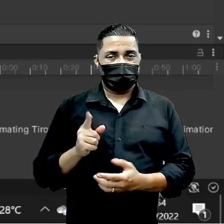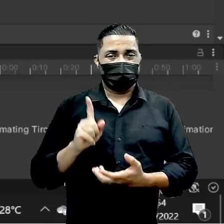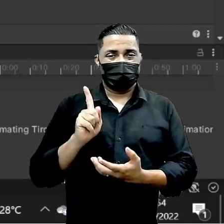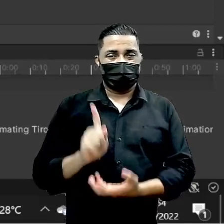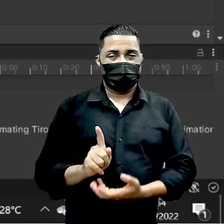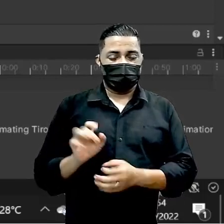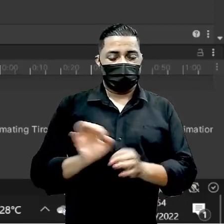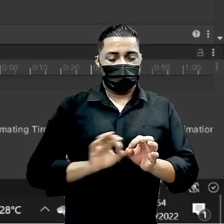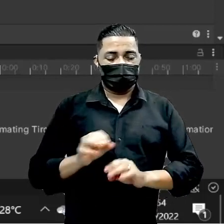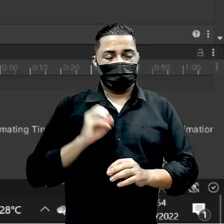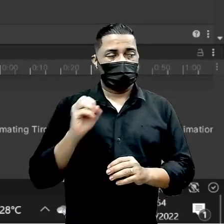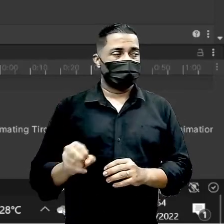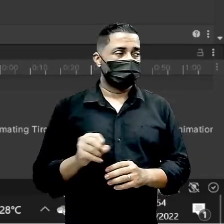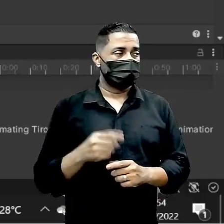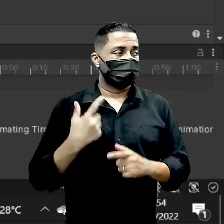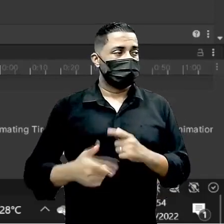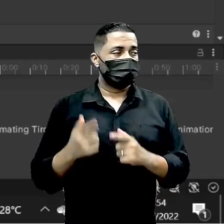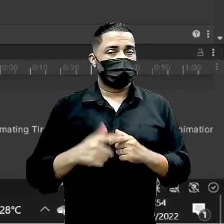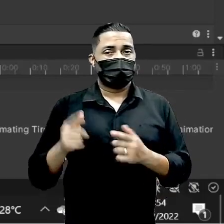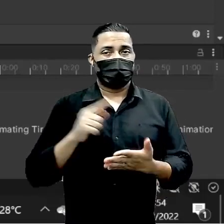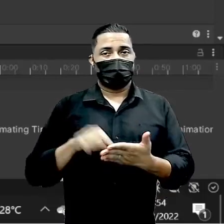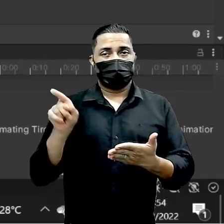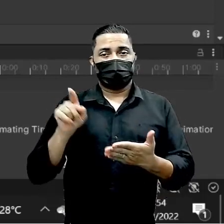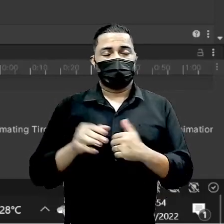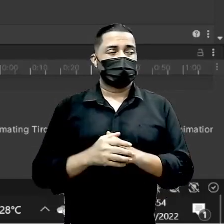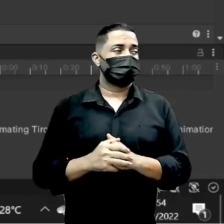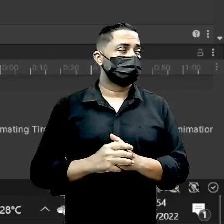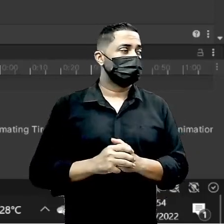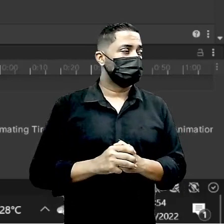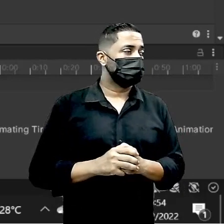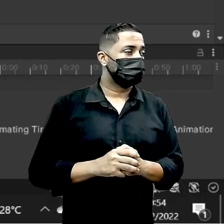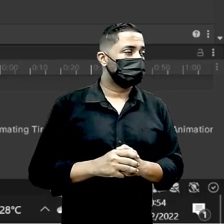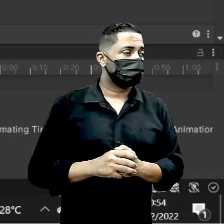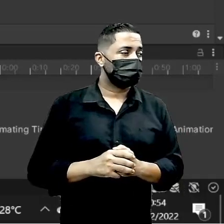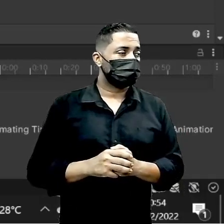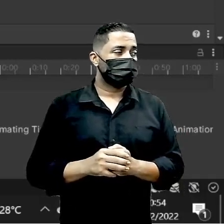pequeno probleminha. E vamos retestar o código.